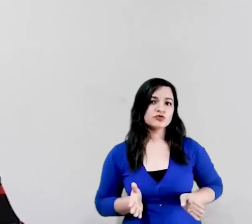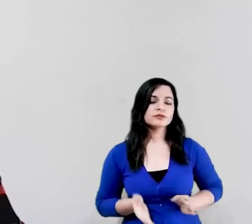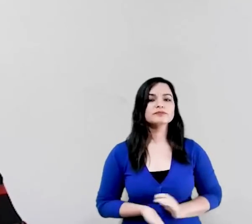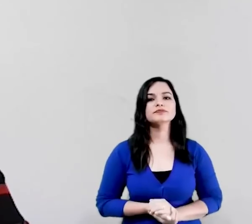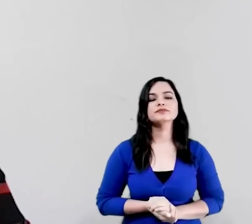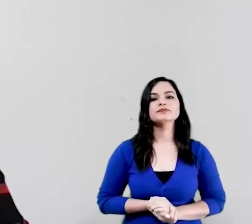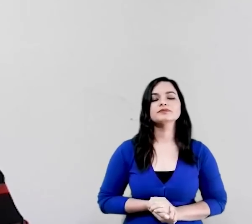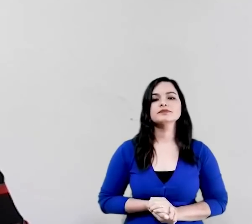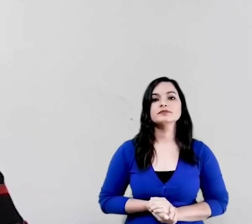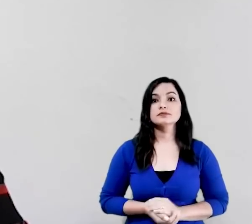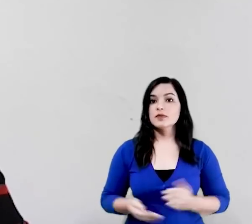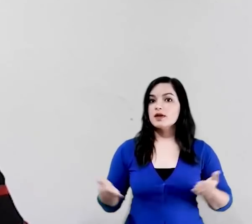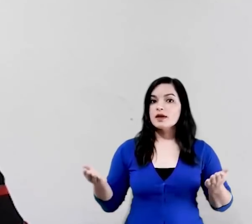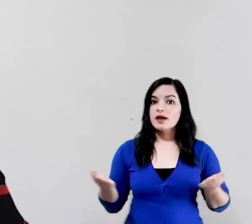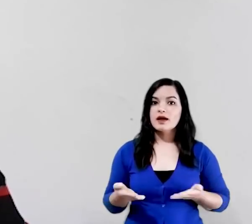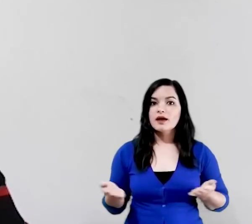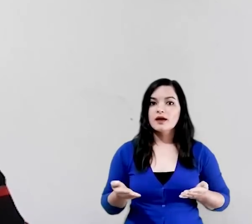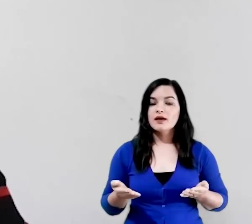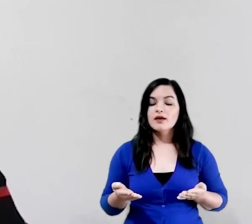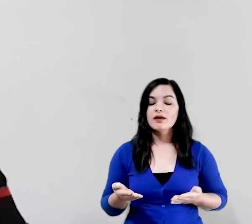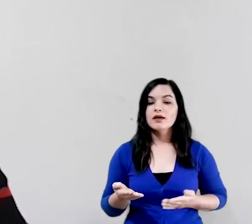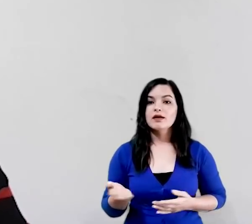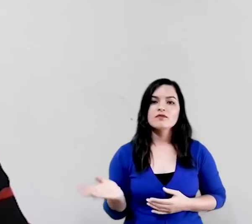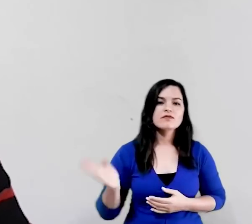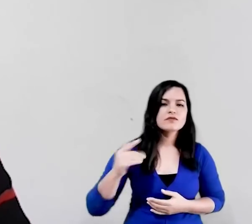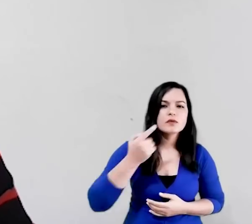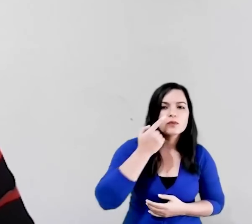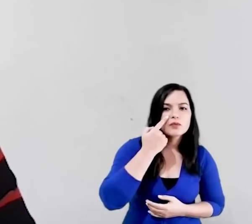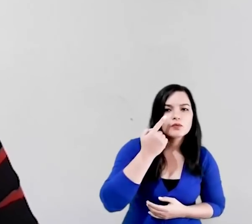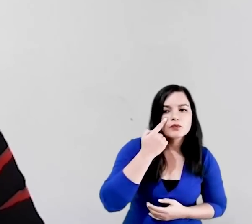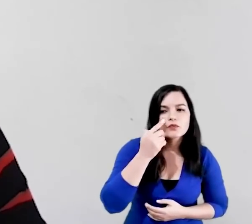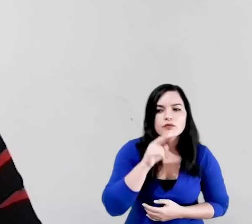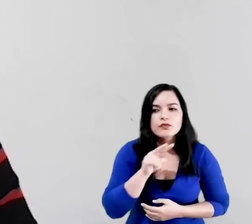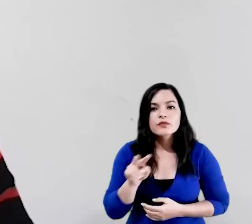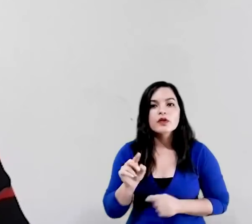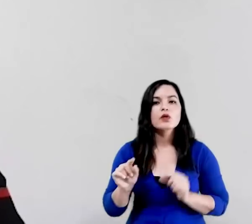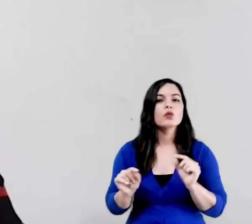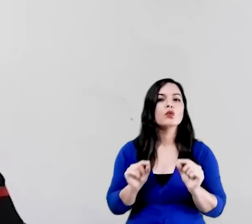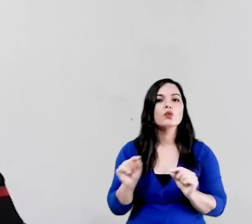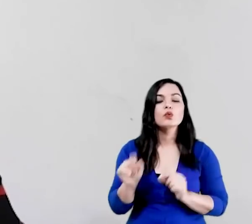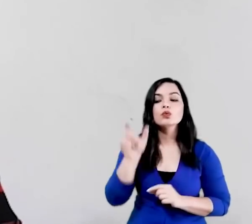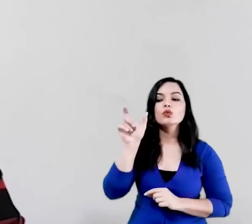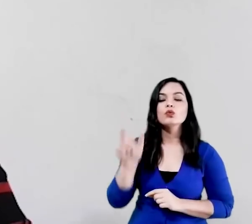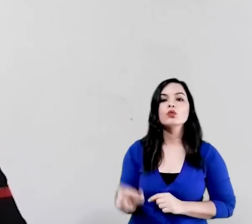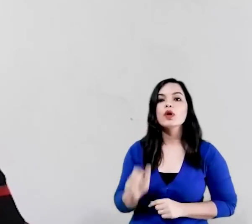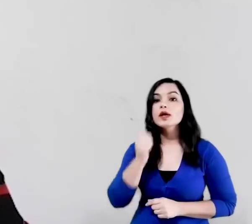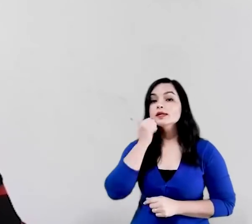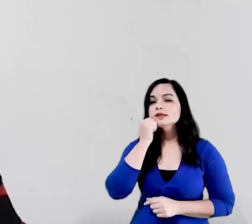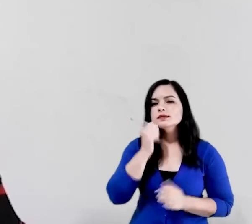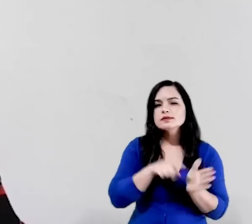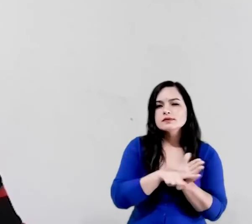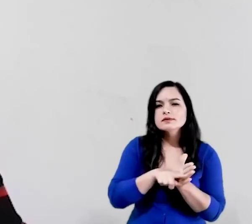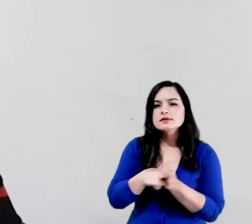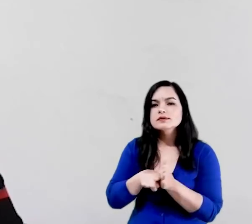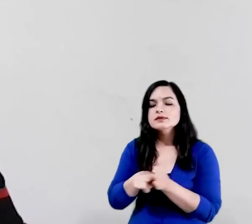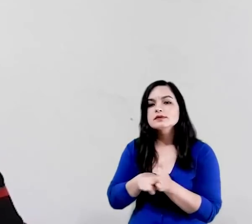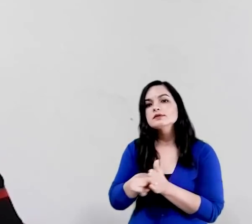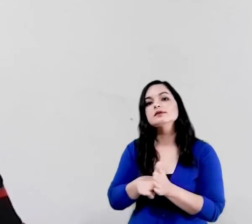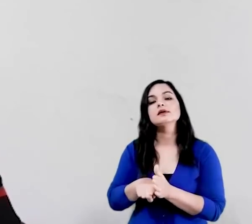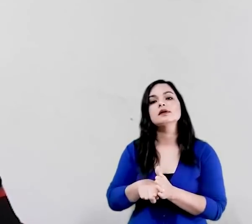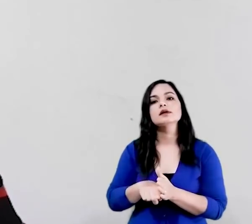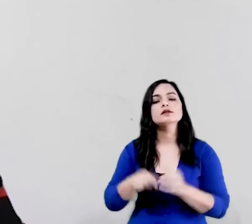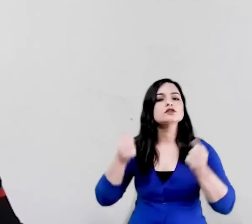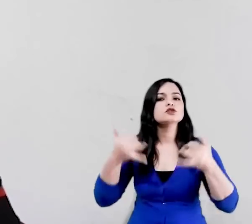vocês. Agora vamos ver o que os cientistas nos falam sobre essas questões que